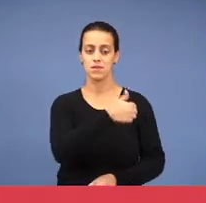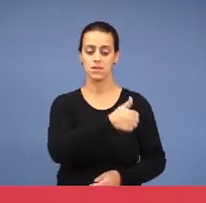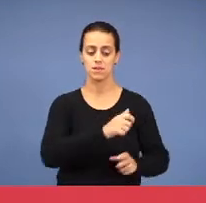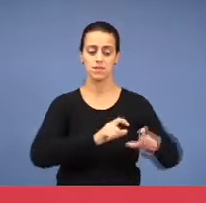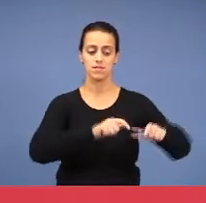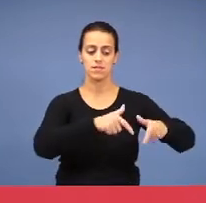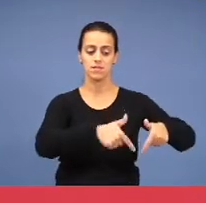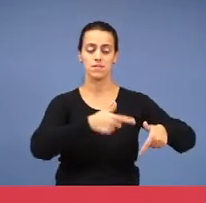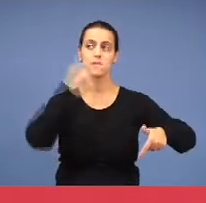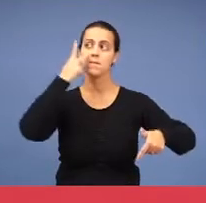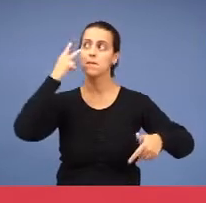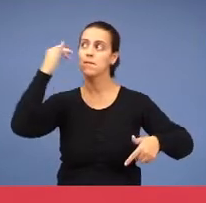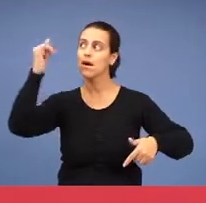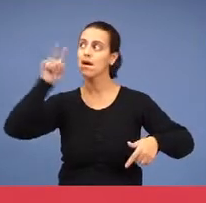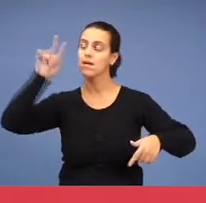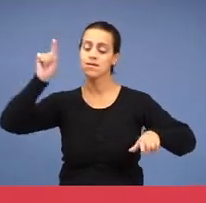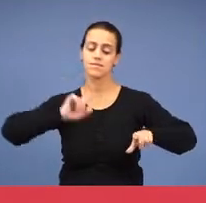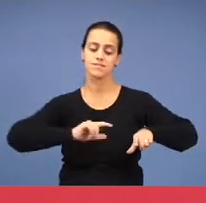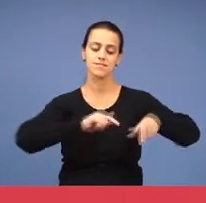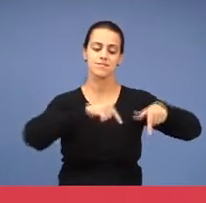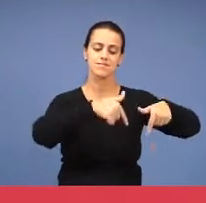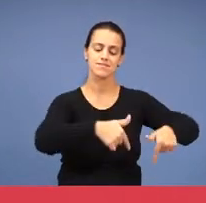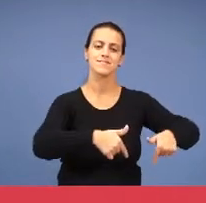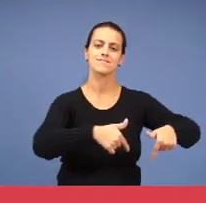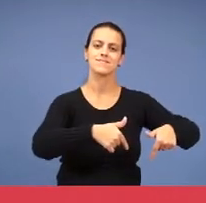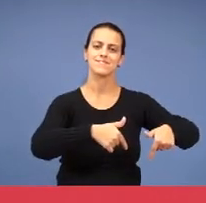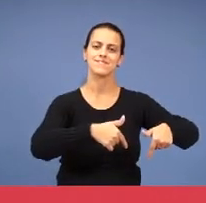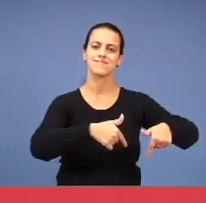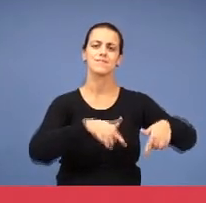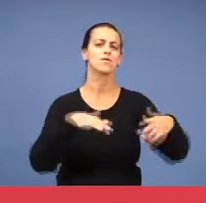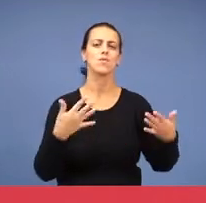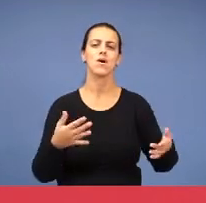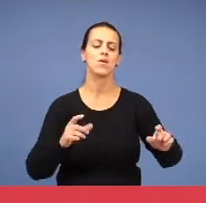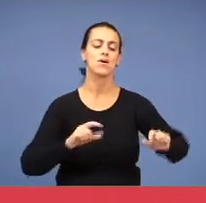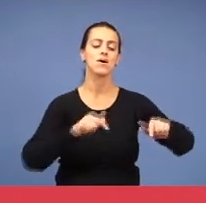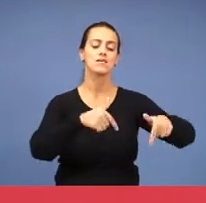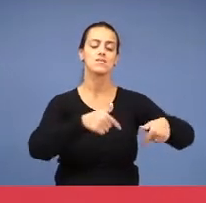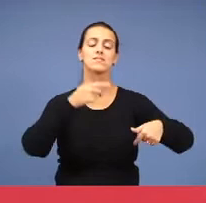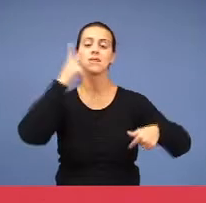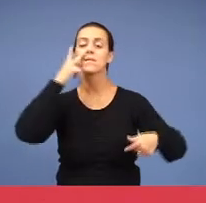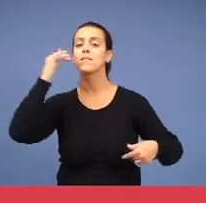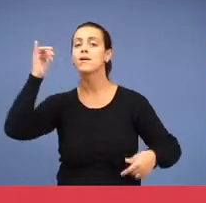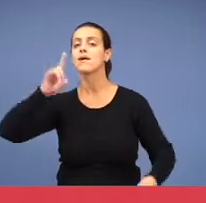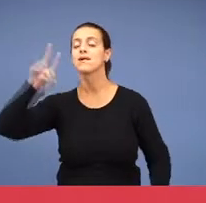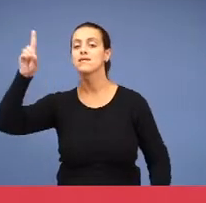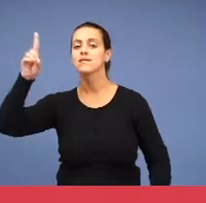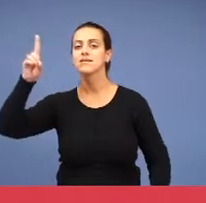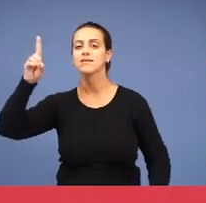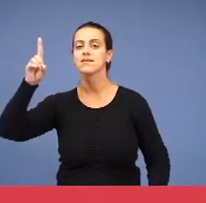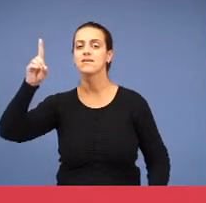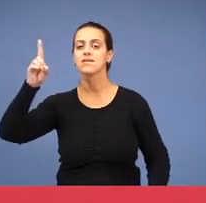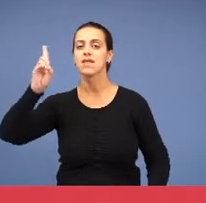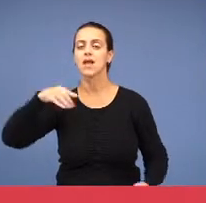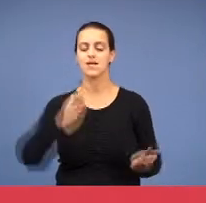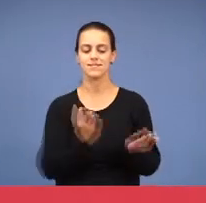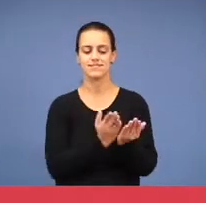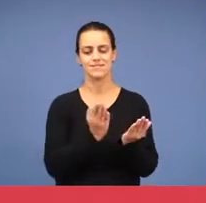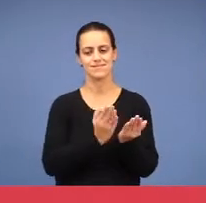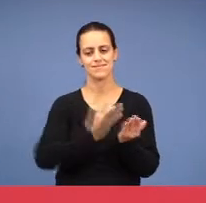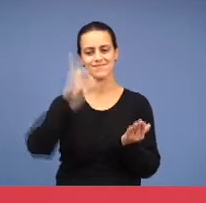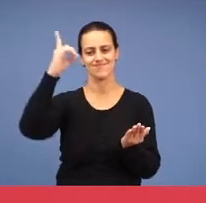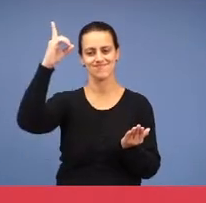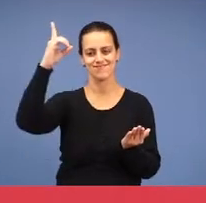a reação à operação do pai. Qual era a operação do pai? Era a palavra, era a doutrina.